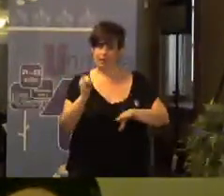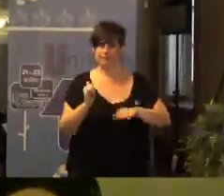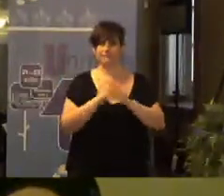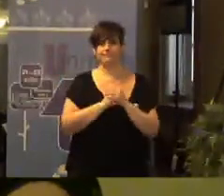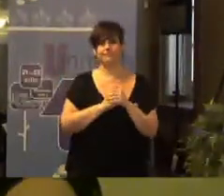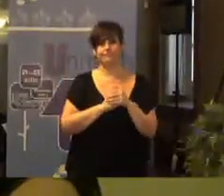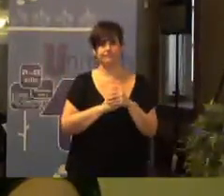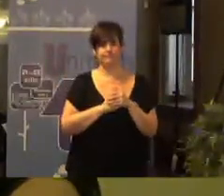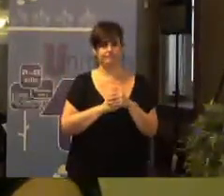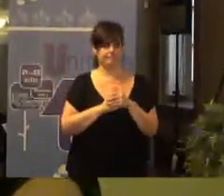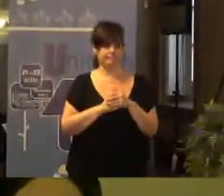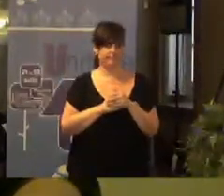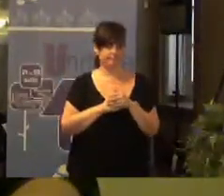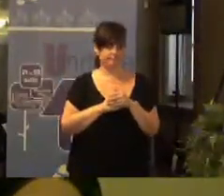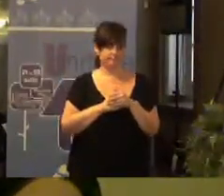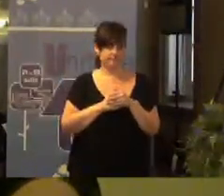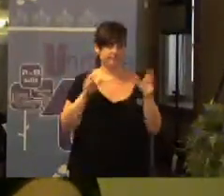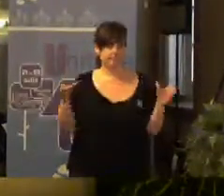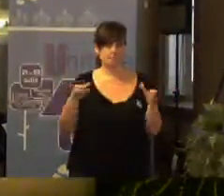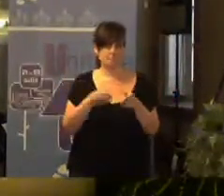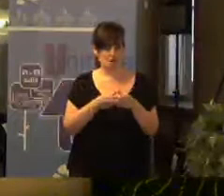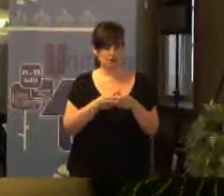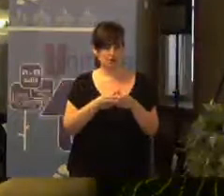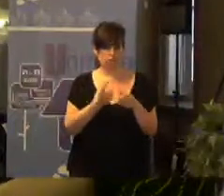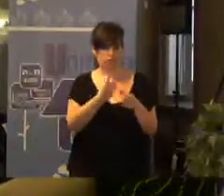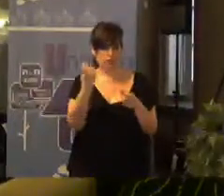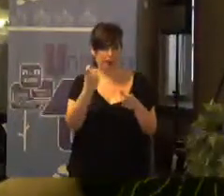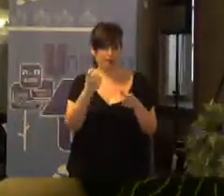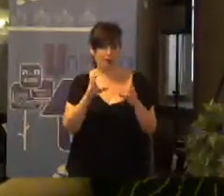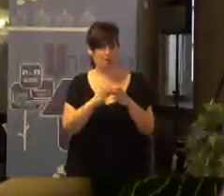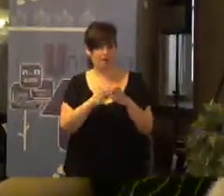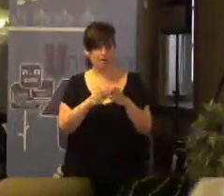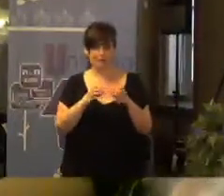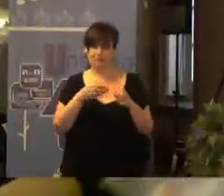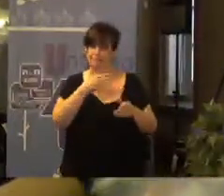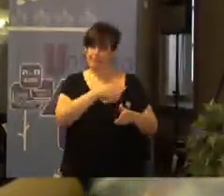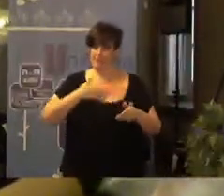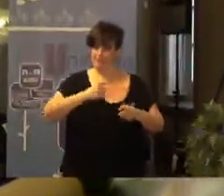outros. Partidos que não querem gerir o capitalismo. Partidos que são rupturistas na sua natureza.